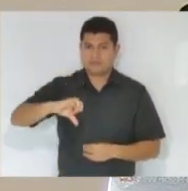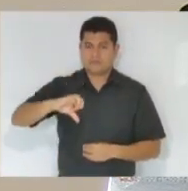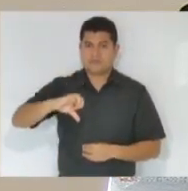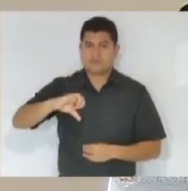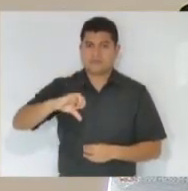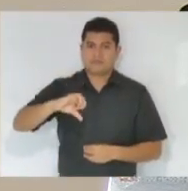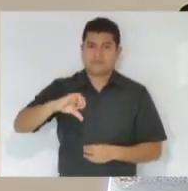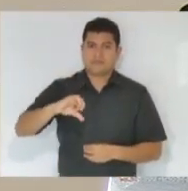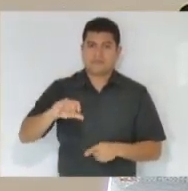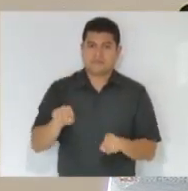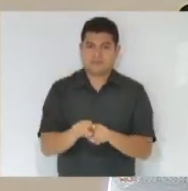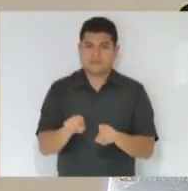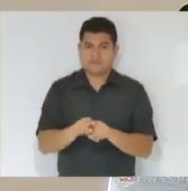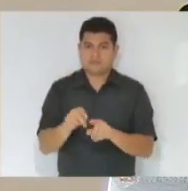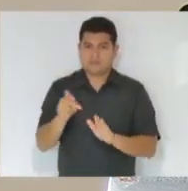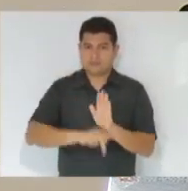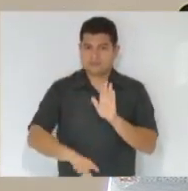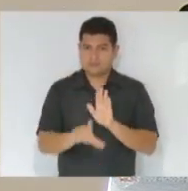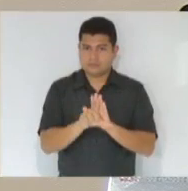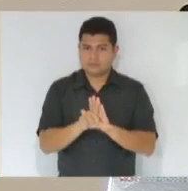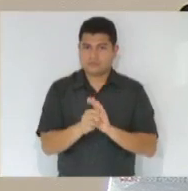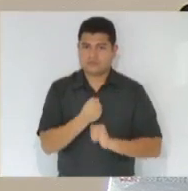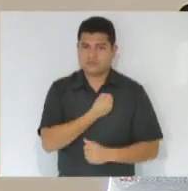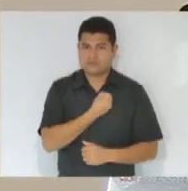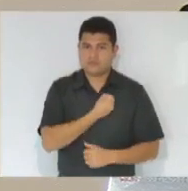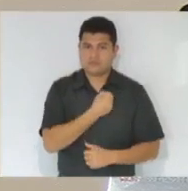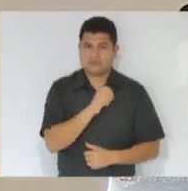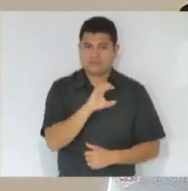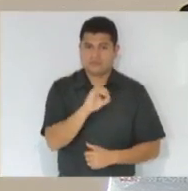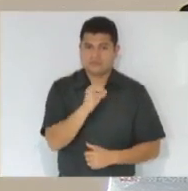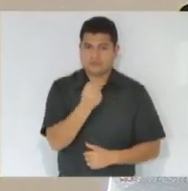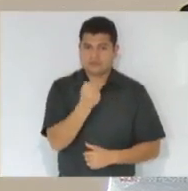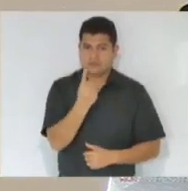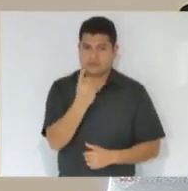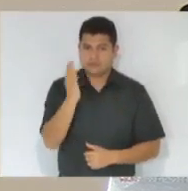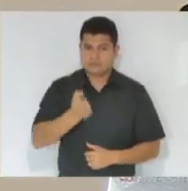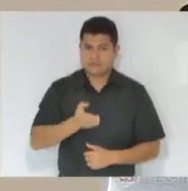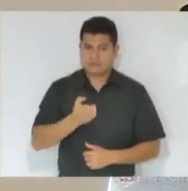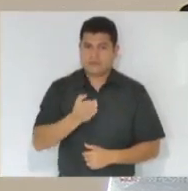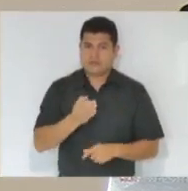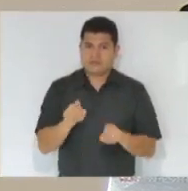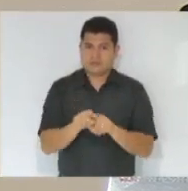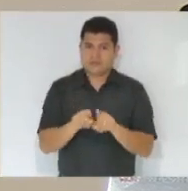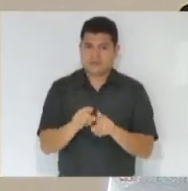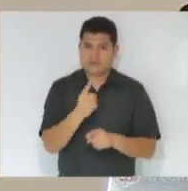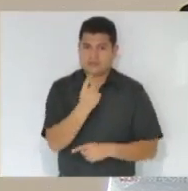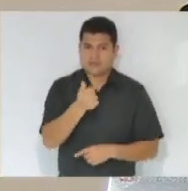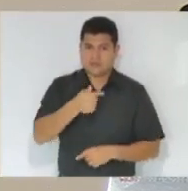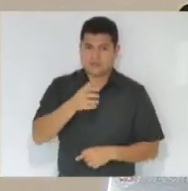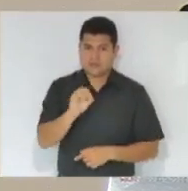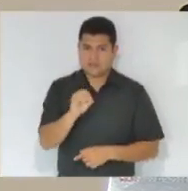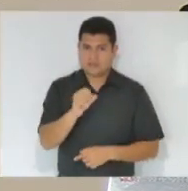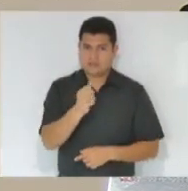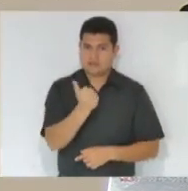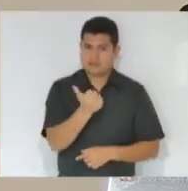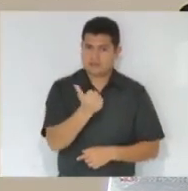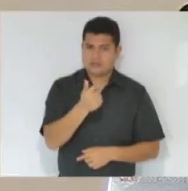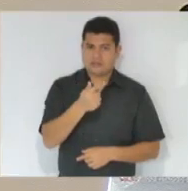014/2019, bem como aos projetos de lei números 081, 170,